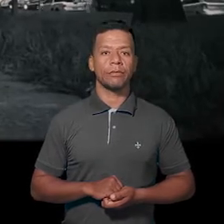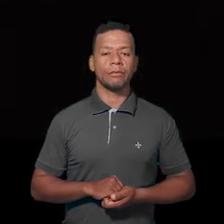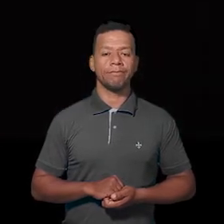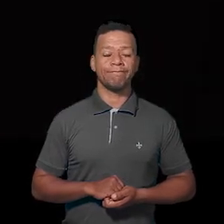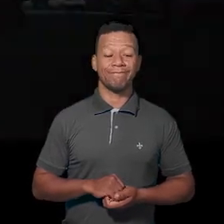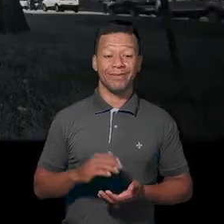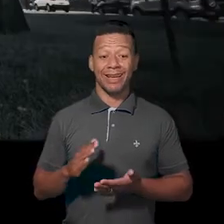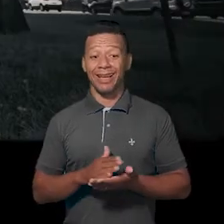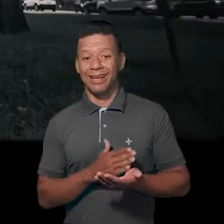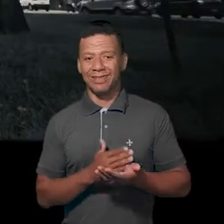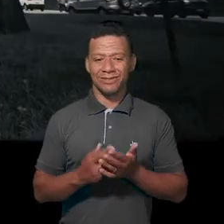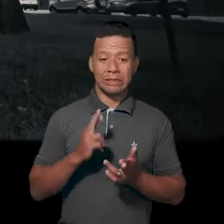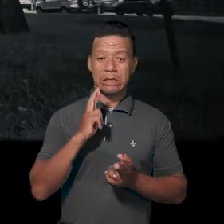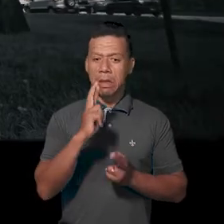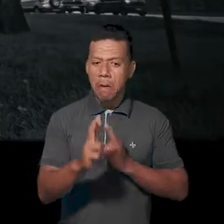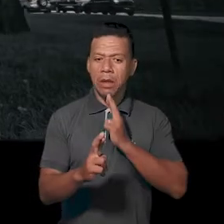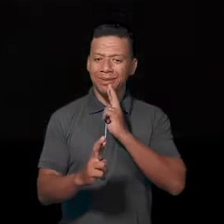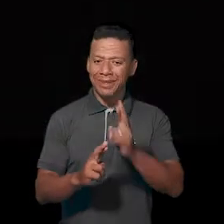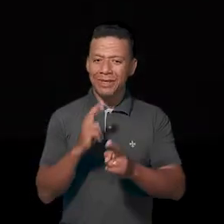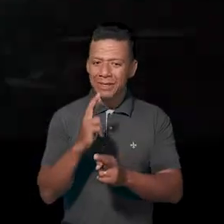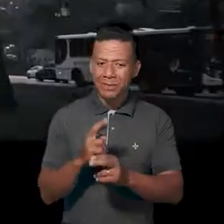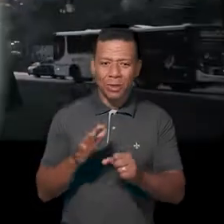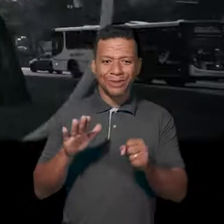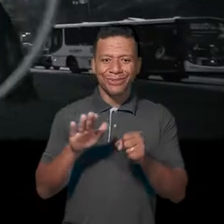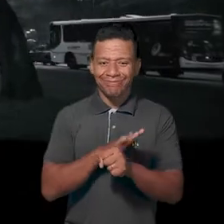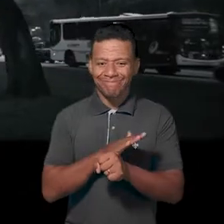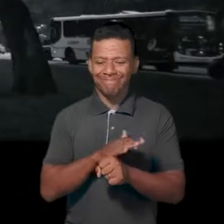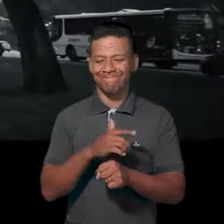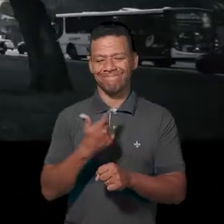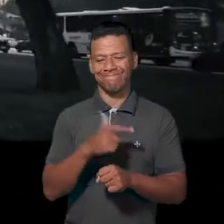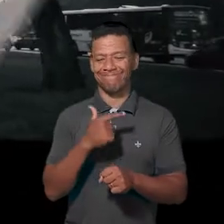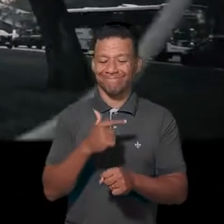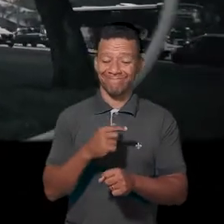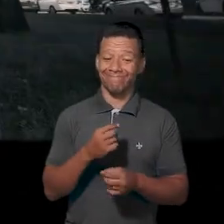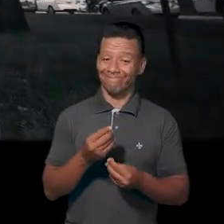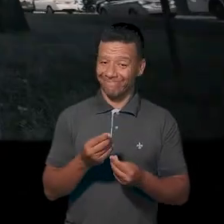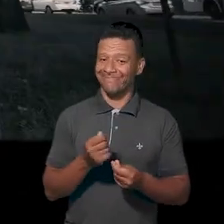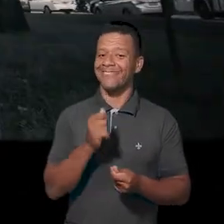Talvez a gente termine todo esse processo com mais perguntas do que respostas.